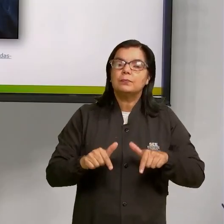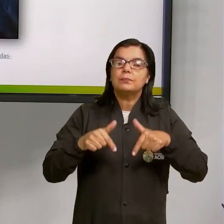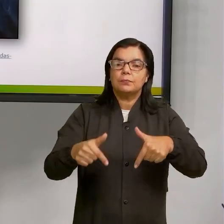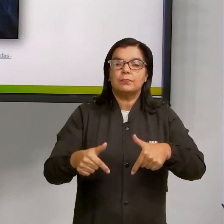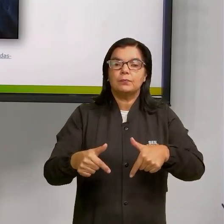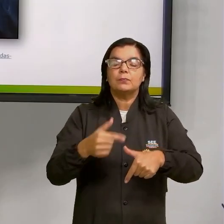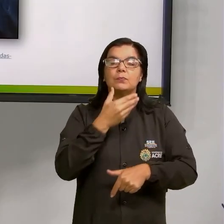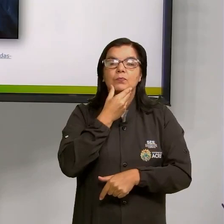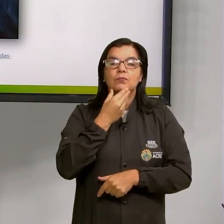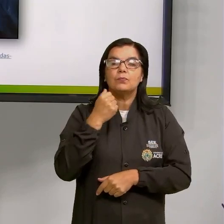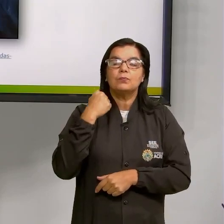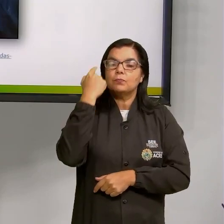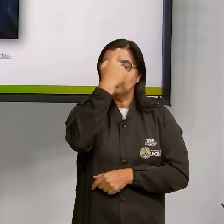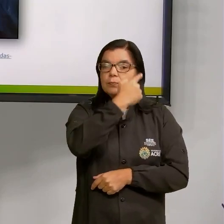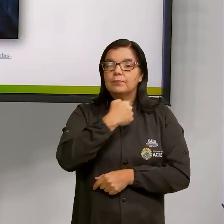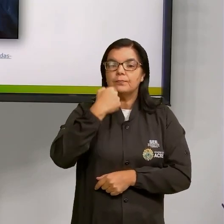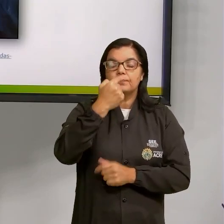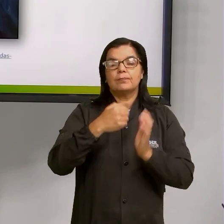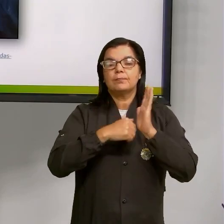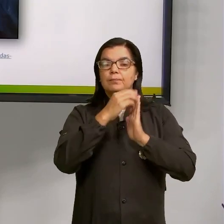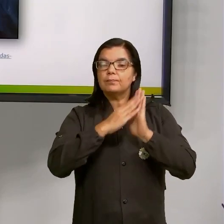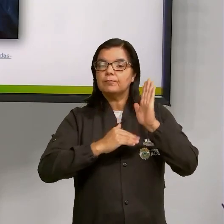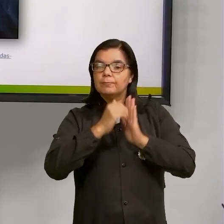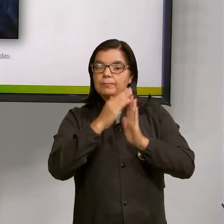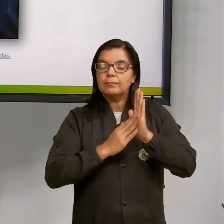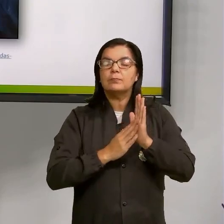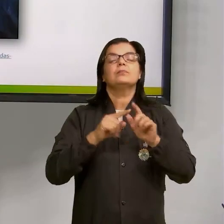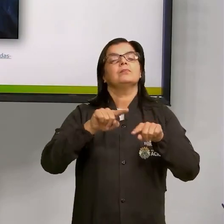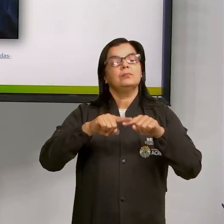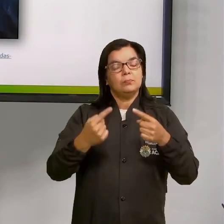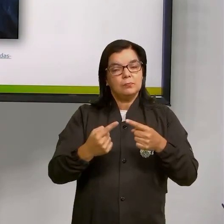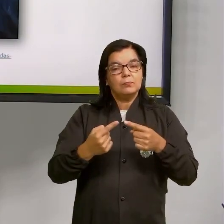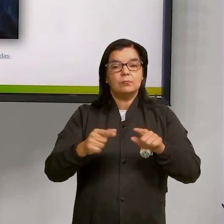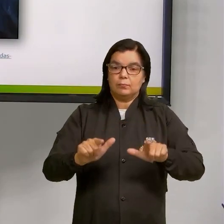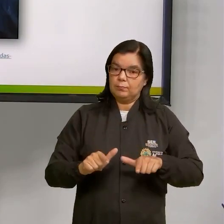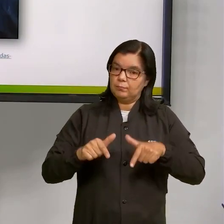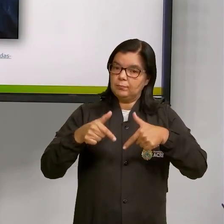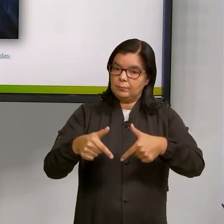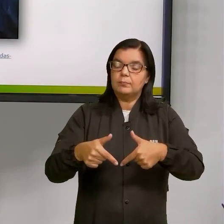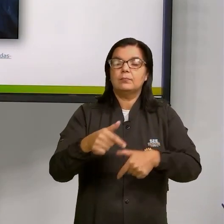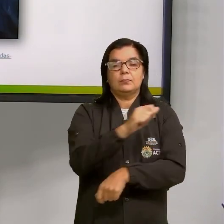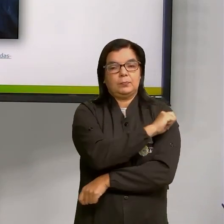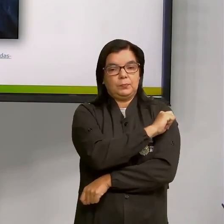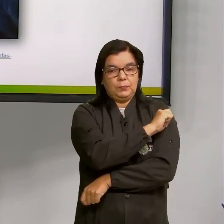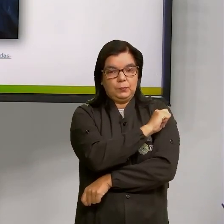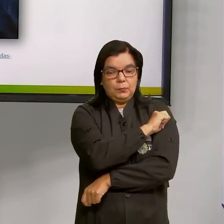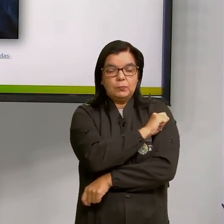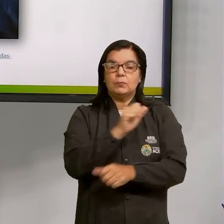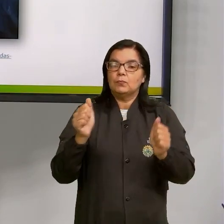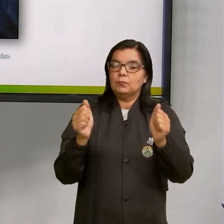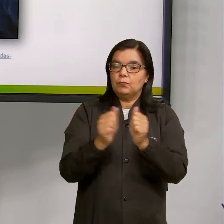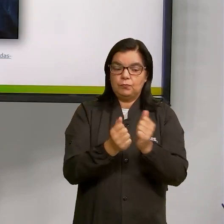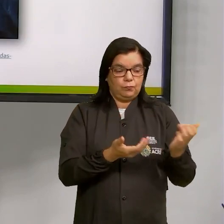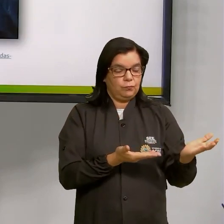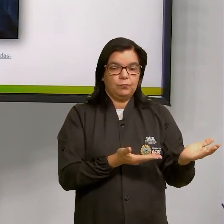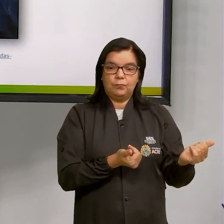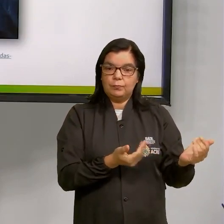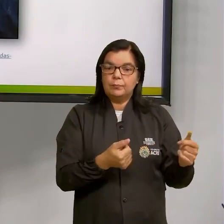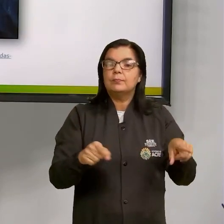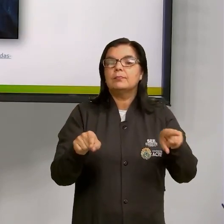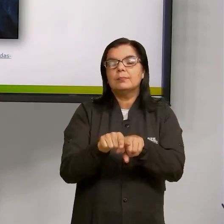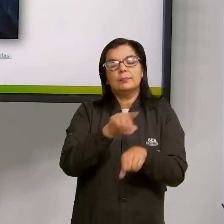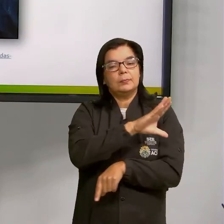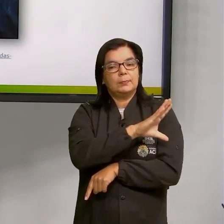caras pintadas, que foi um movimento estudantil, né? E juvenil, né, porque quer queira, quer